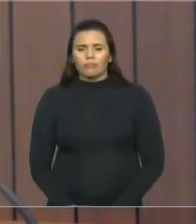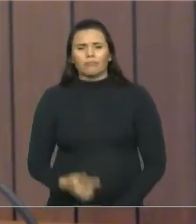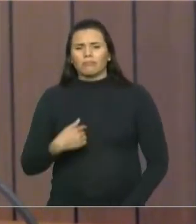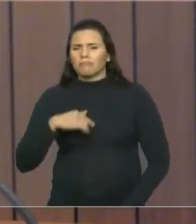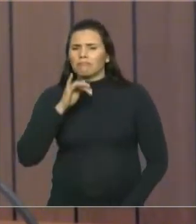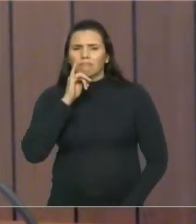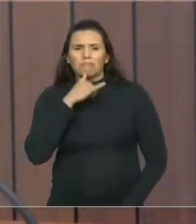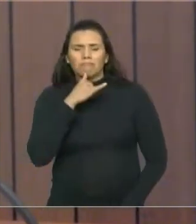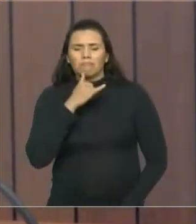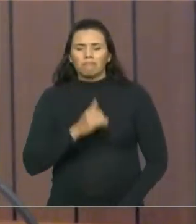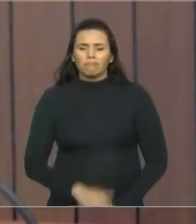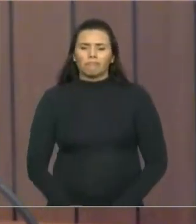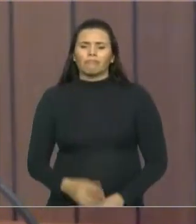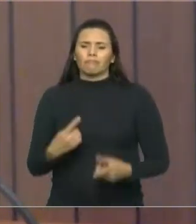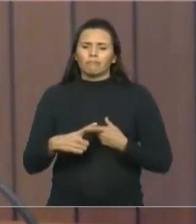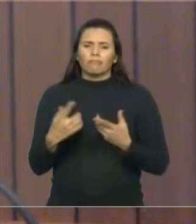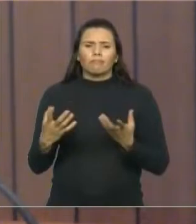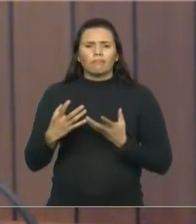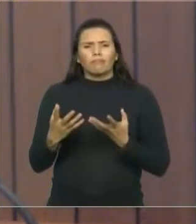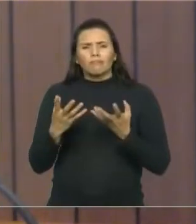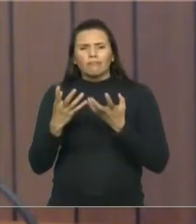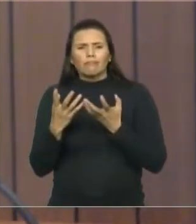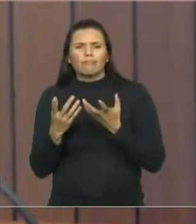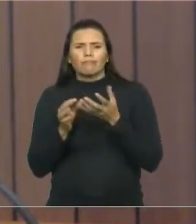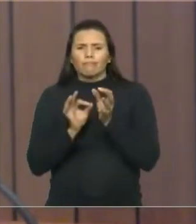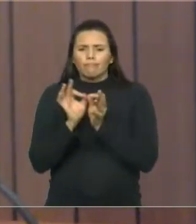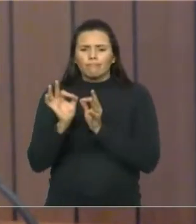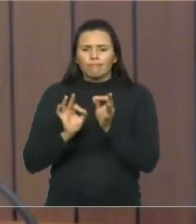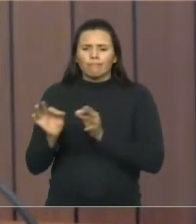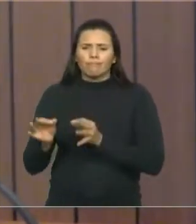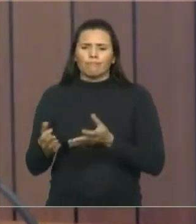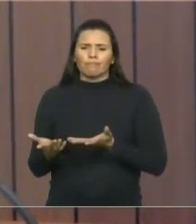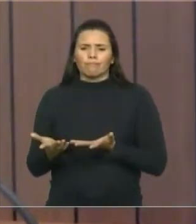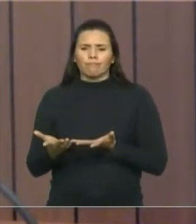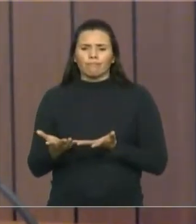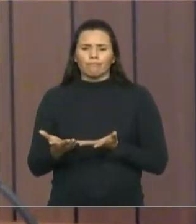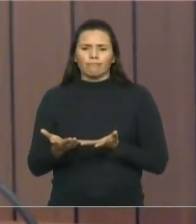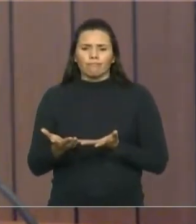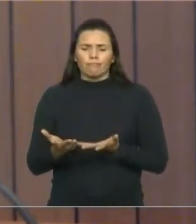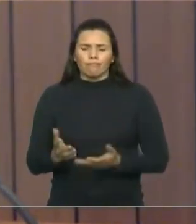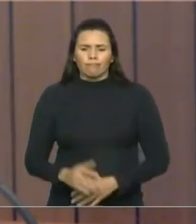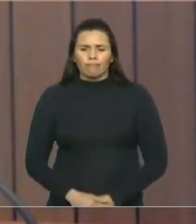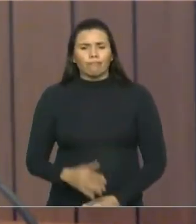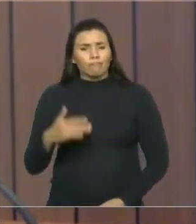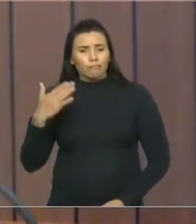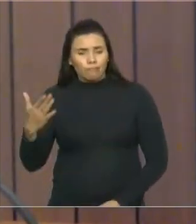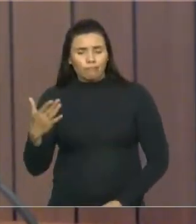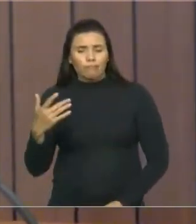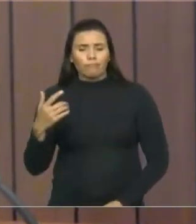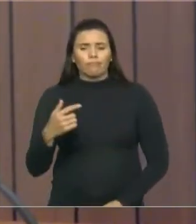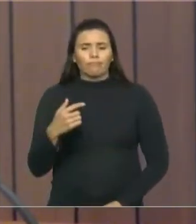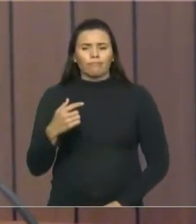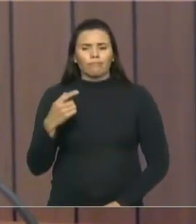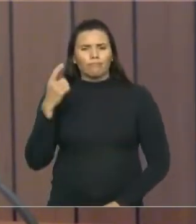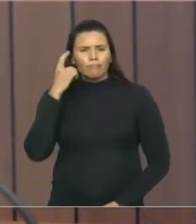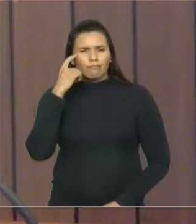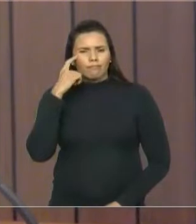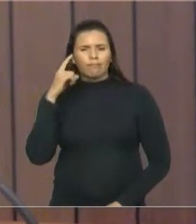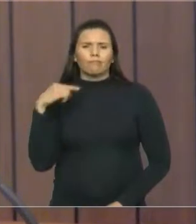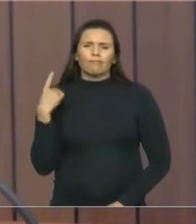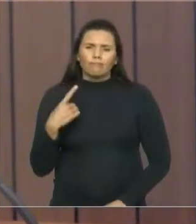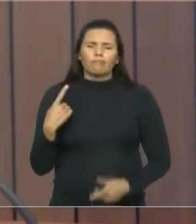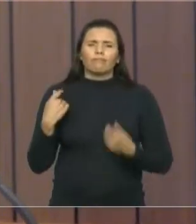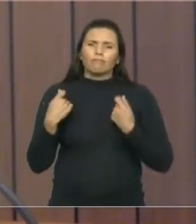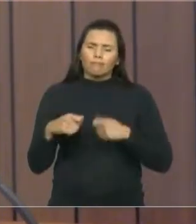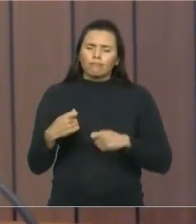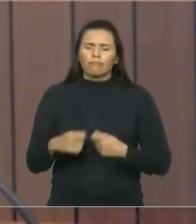agora tentar organizar uma coisa toda do avesso, né? Quando, na verdade, a gente tinha que ter seguido essa trilha